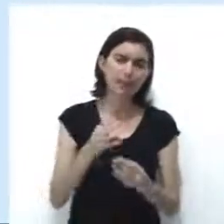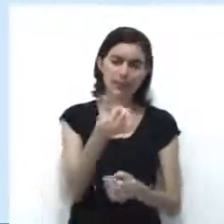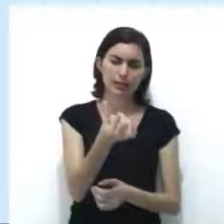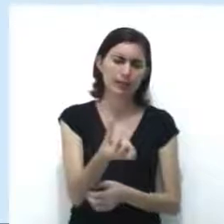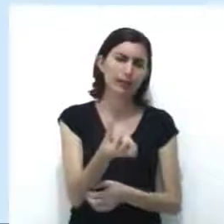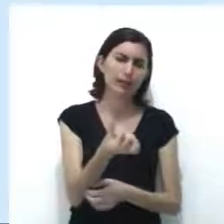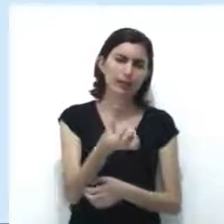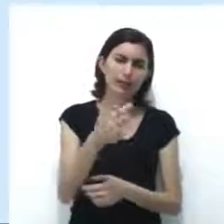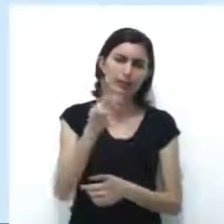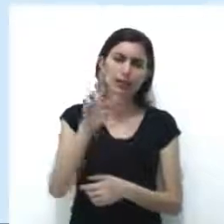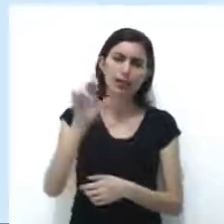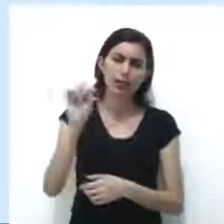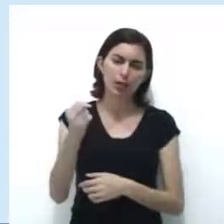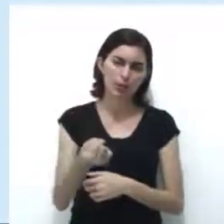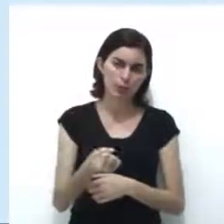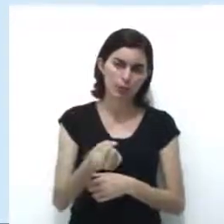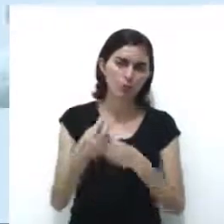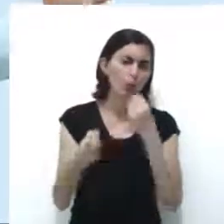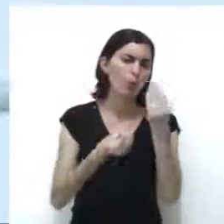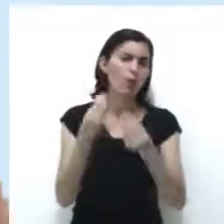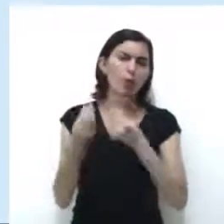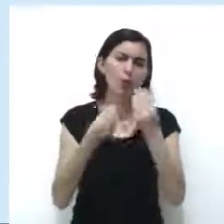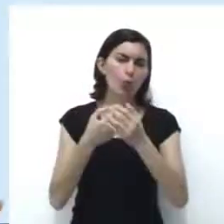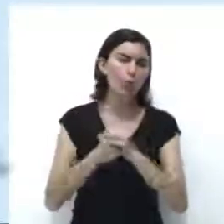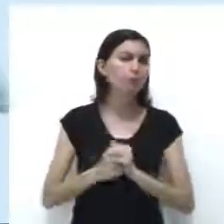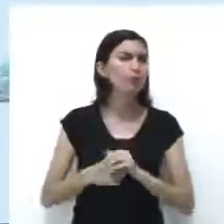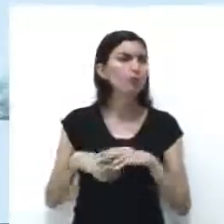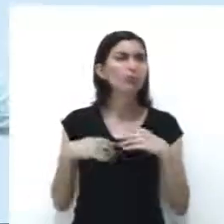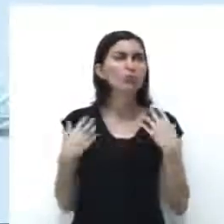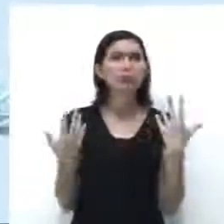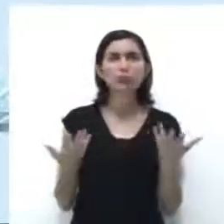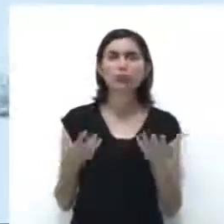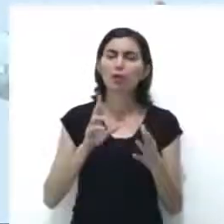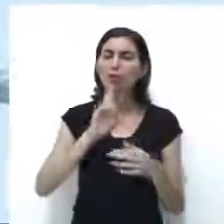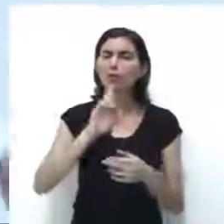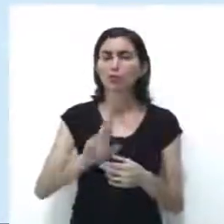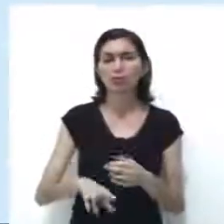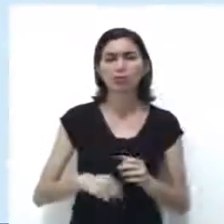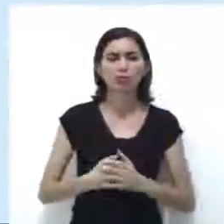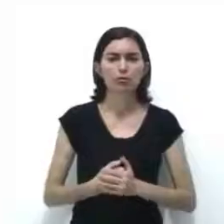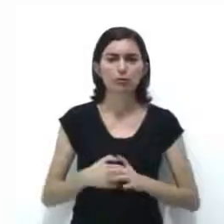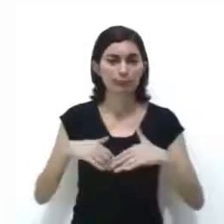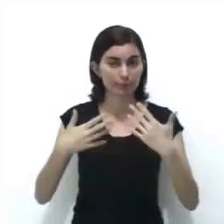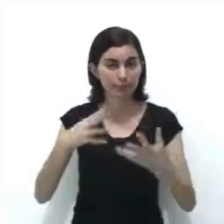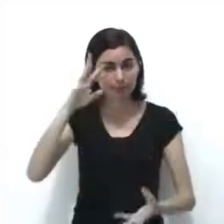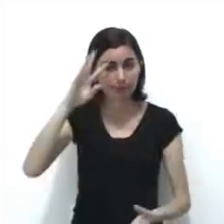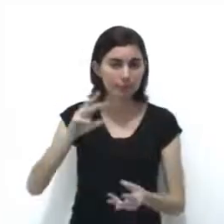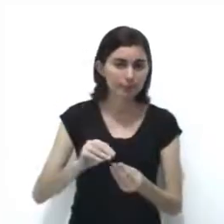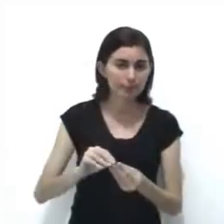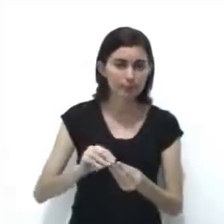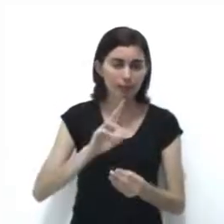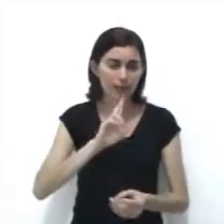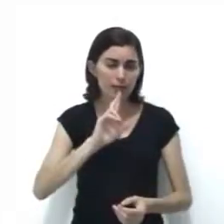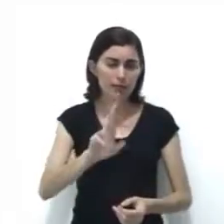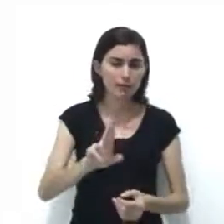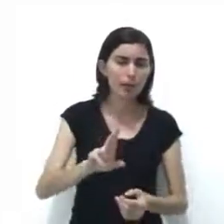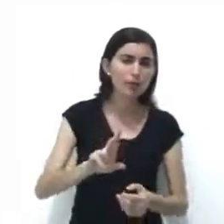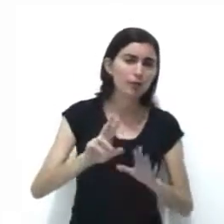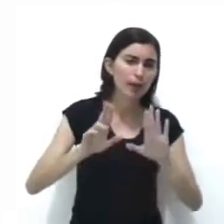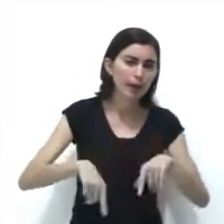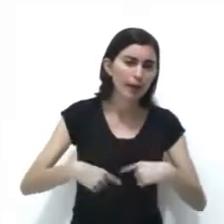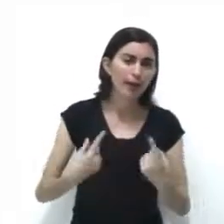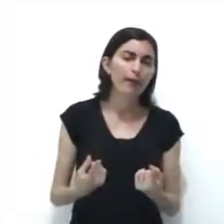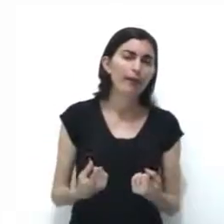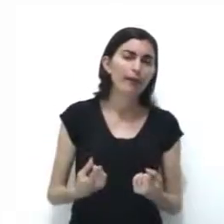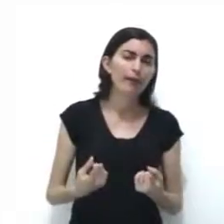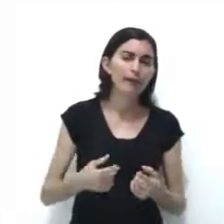dar 6 graus. Como ficaria, portanto, o resultado? E aí, sacou? A resposta,